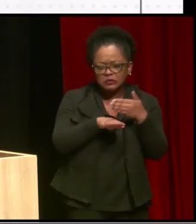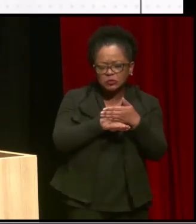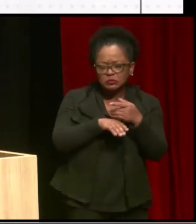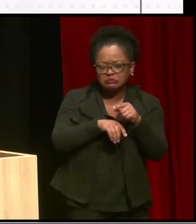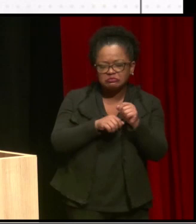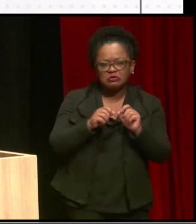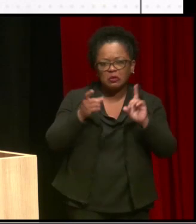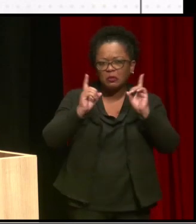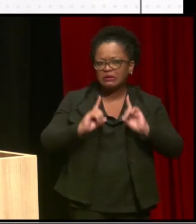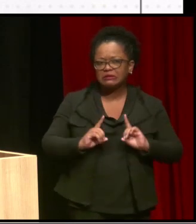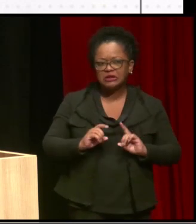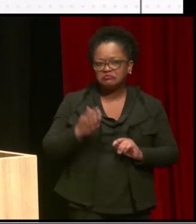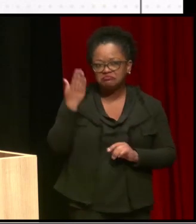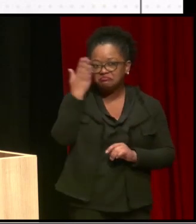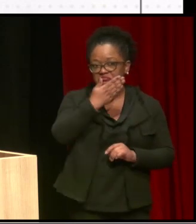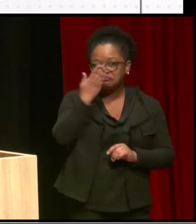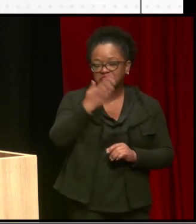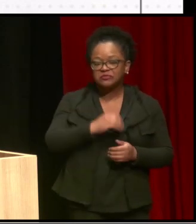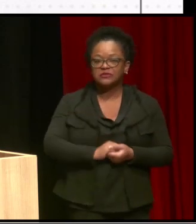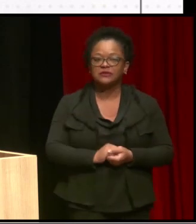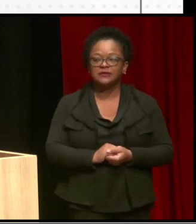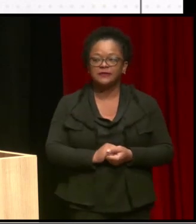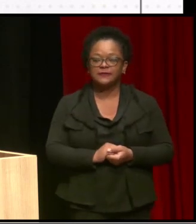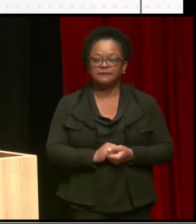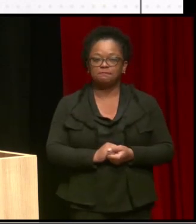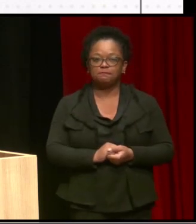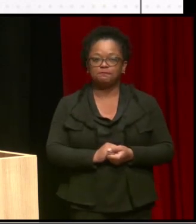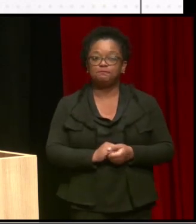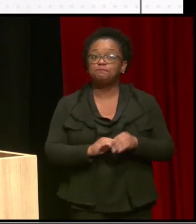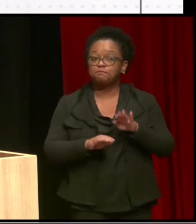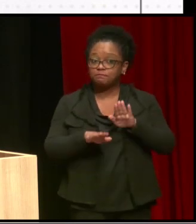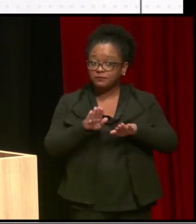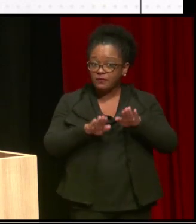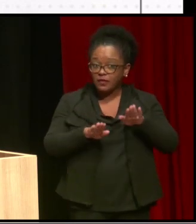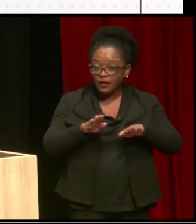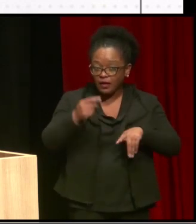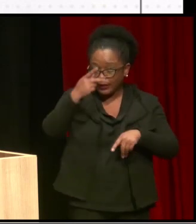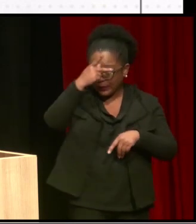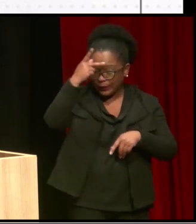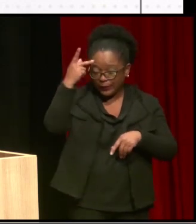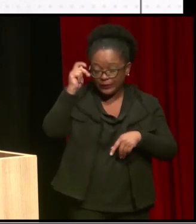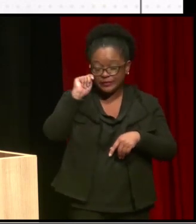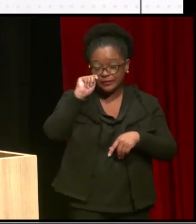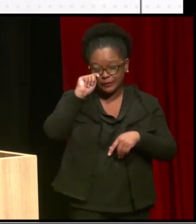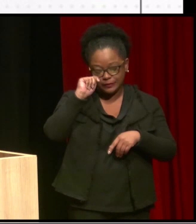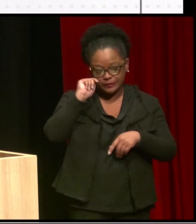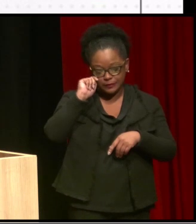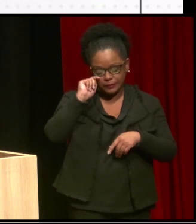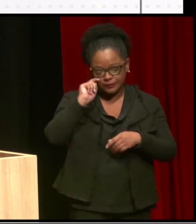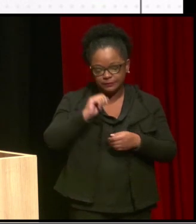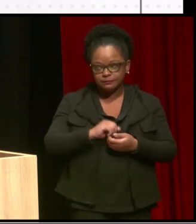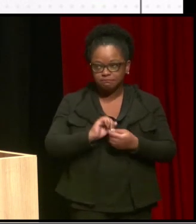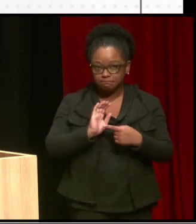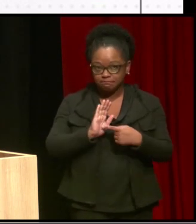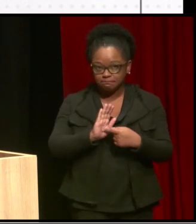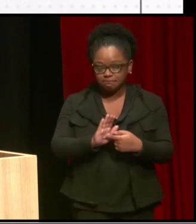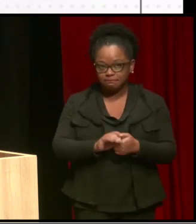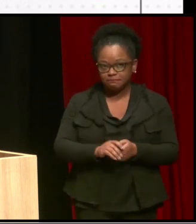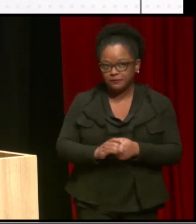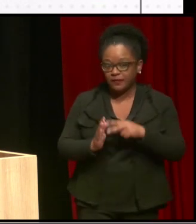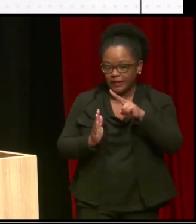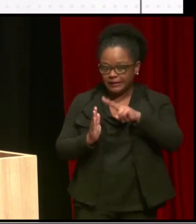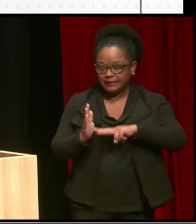ó. Eu trouxe para vocês algumas citações de pessoas que eu conheço, que eu já falei. Olhem bem, vou ler para